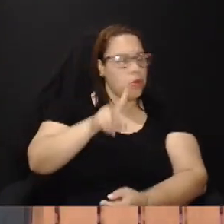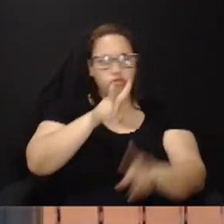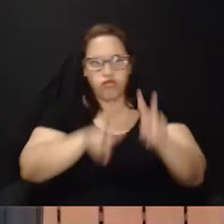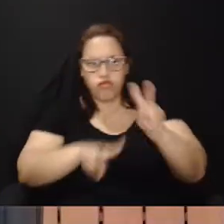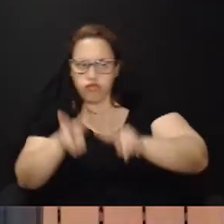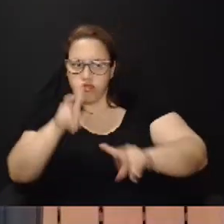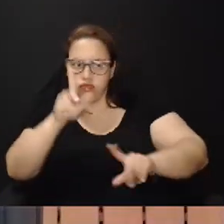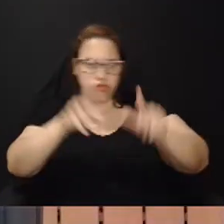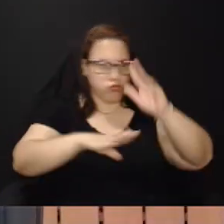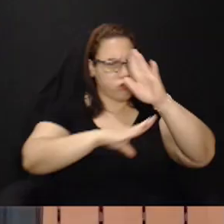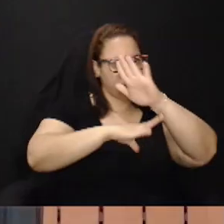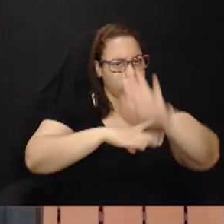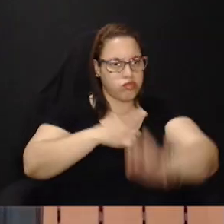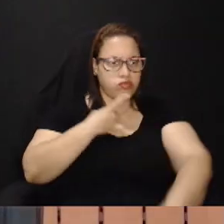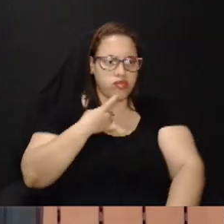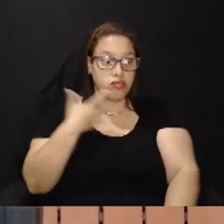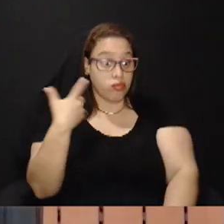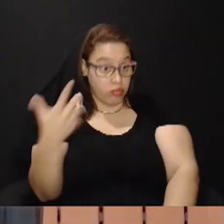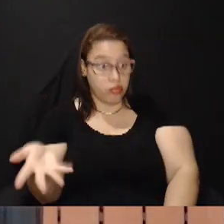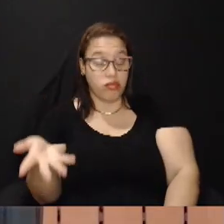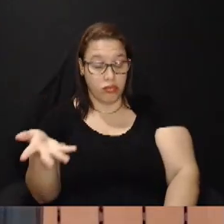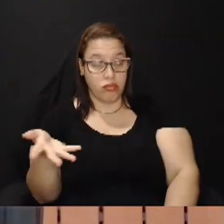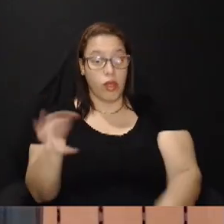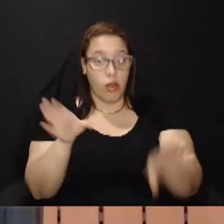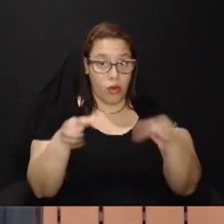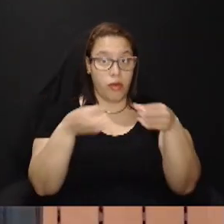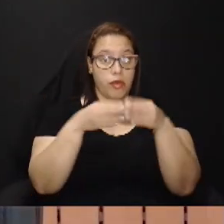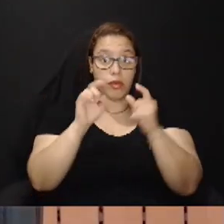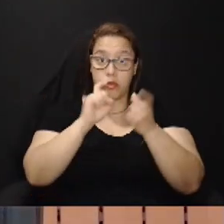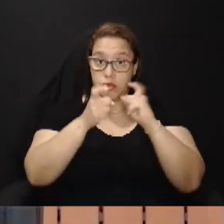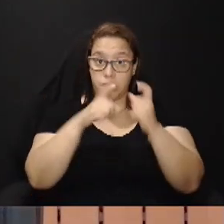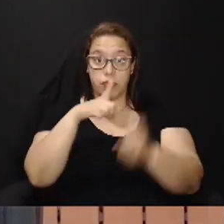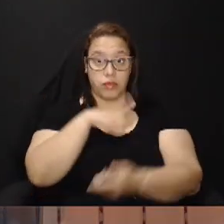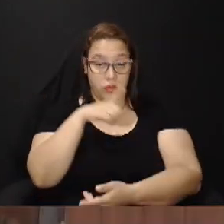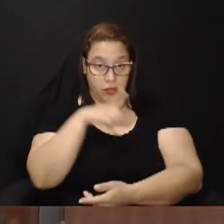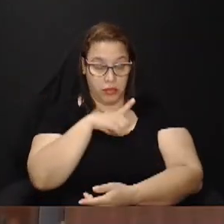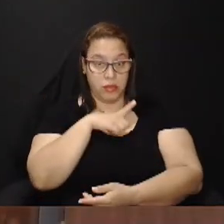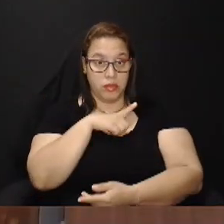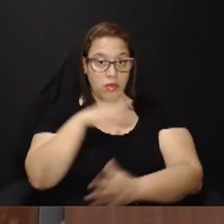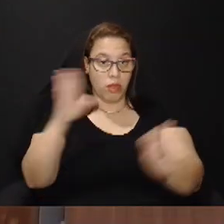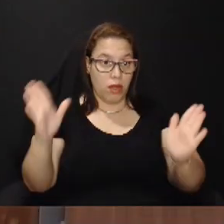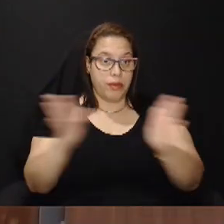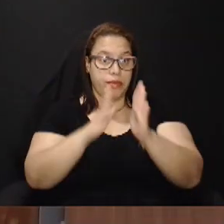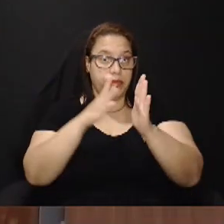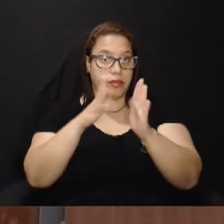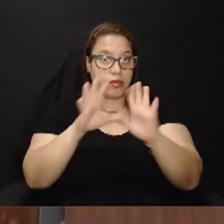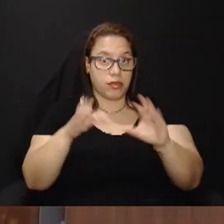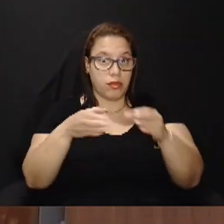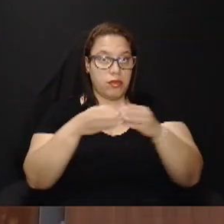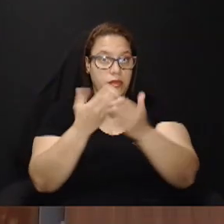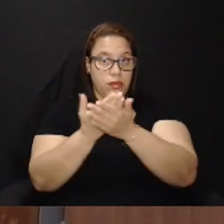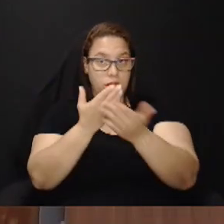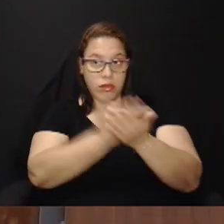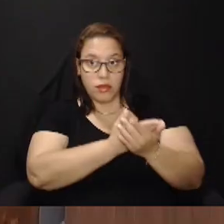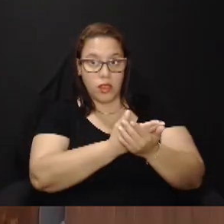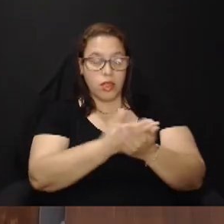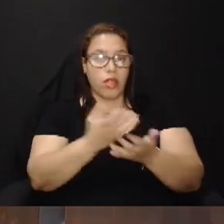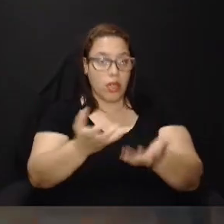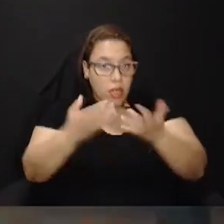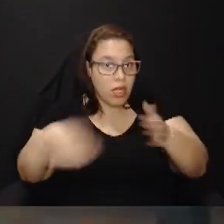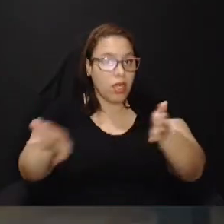né, essa comissão, essa reunião que a gente teve dessa data de comissão, e pessoas querendo vir